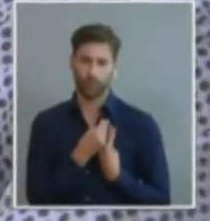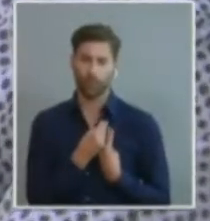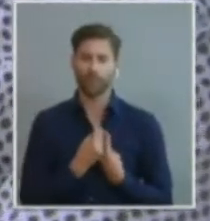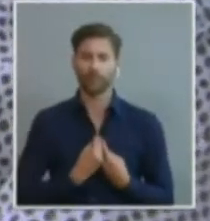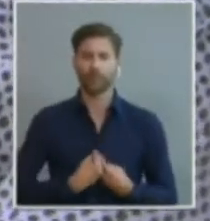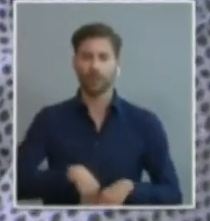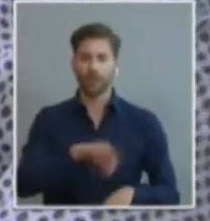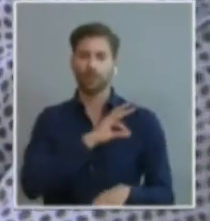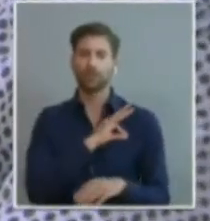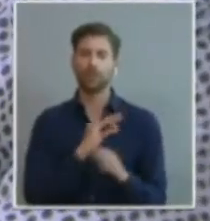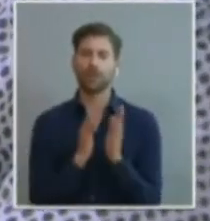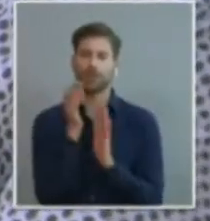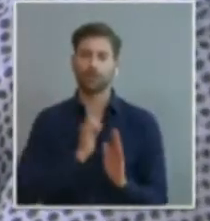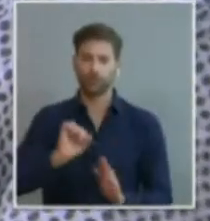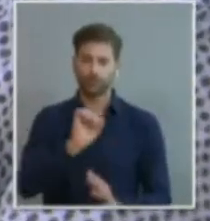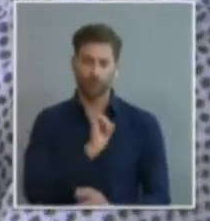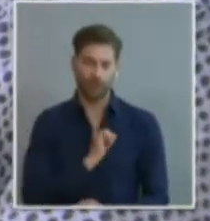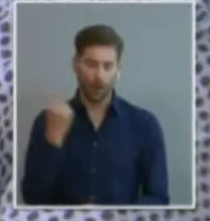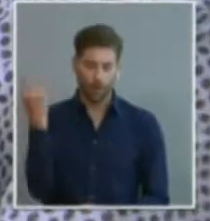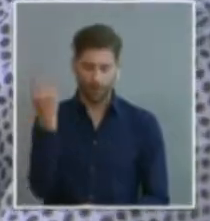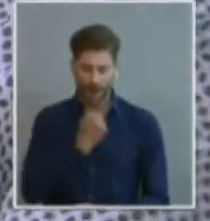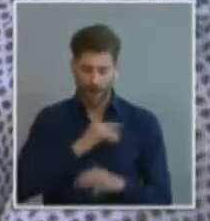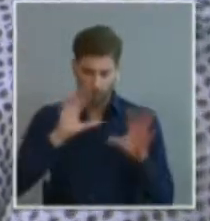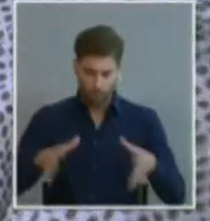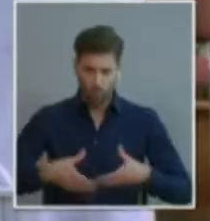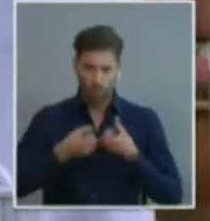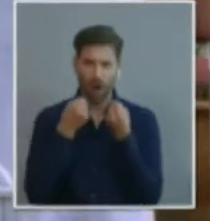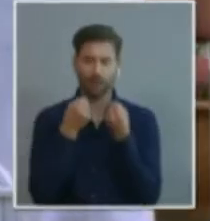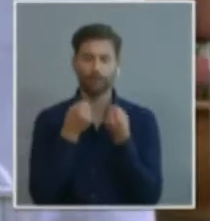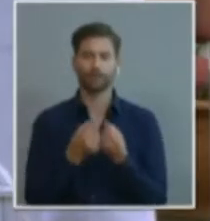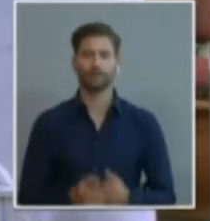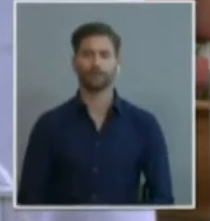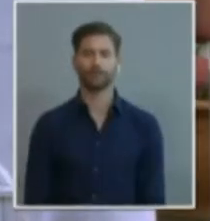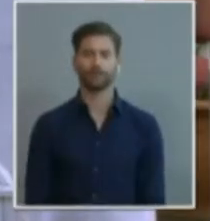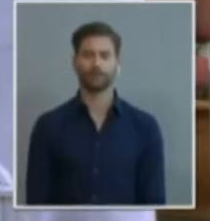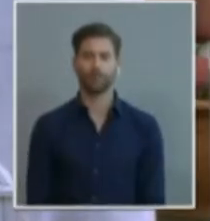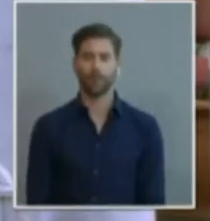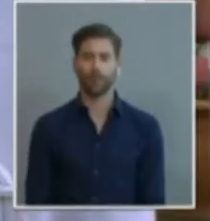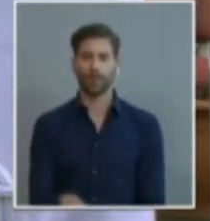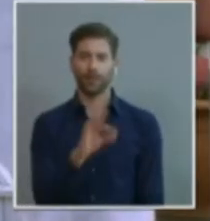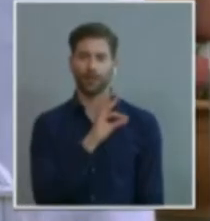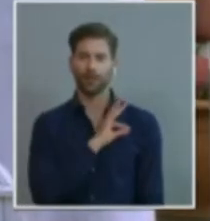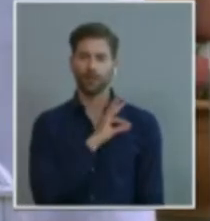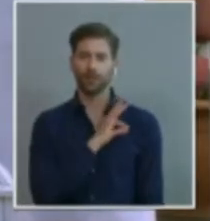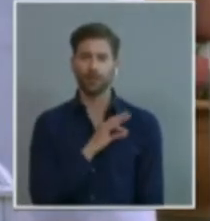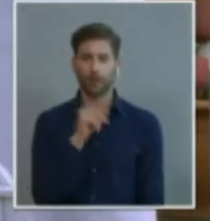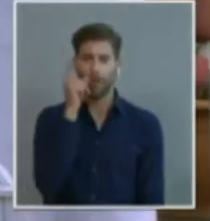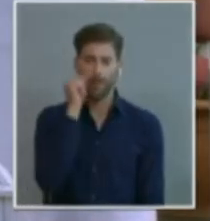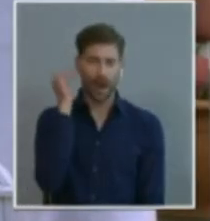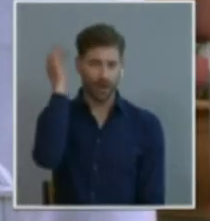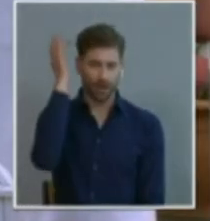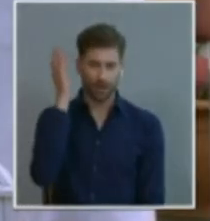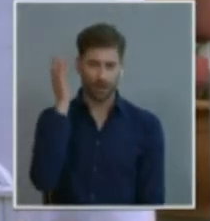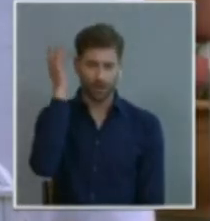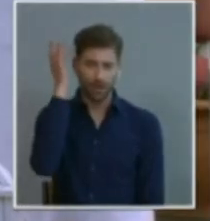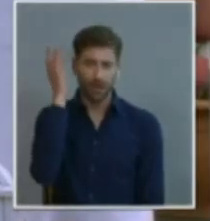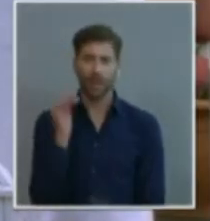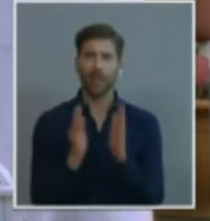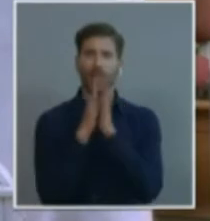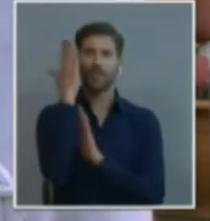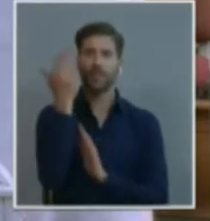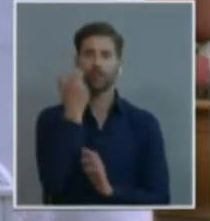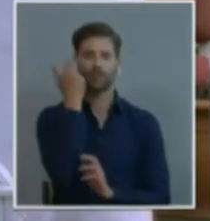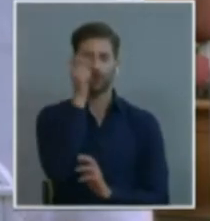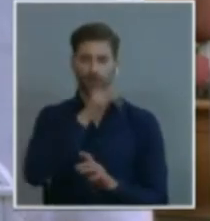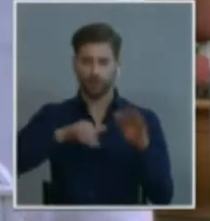Senhor nosso Deus. É nosso dever, é nossa salvação. Senhor Pai Santo, Deus eterno e